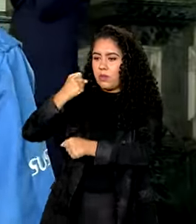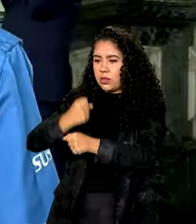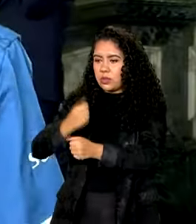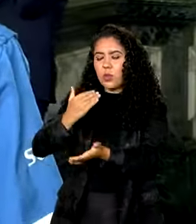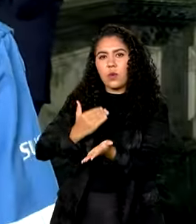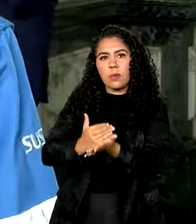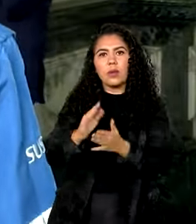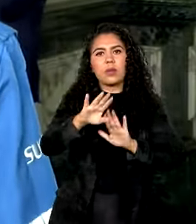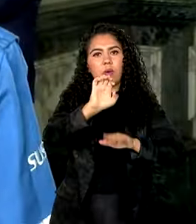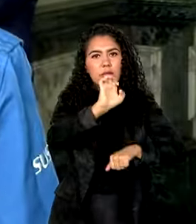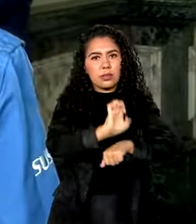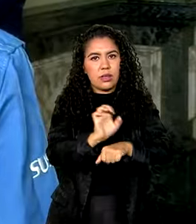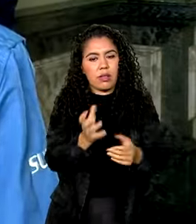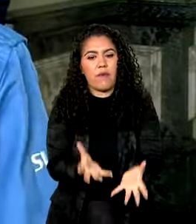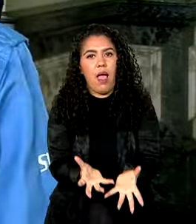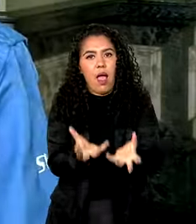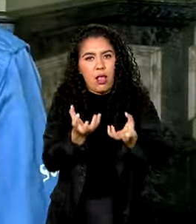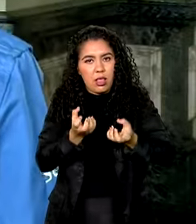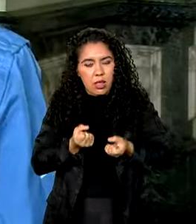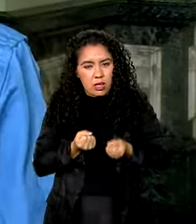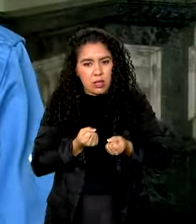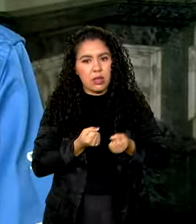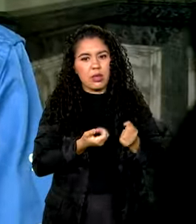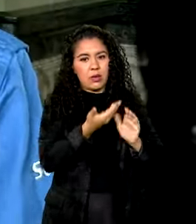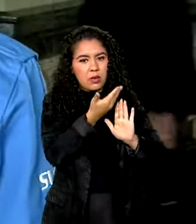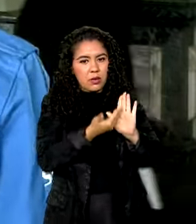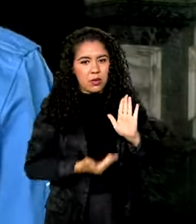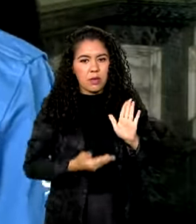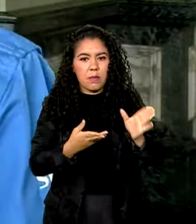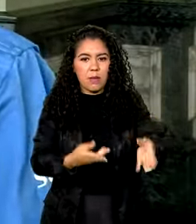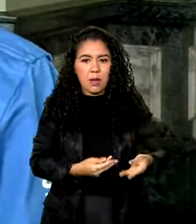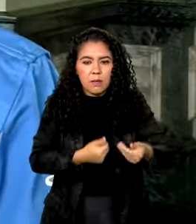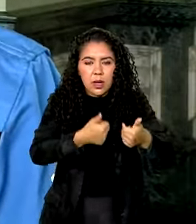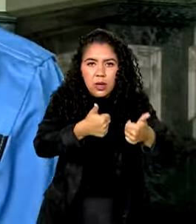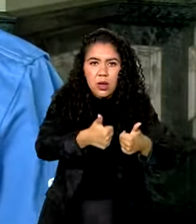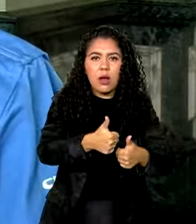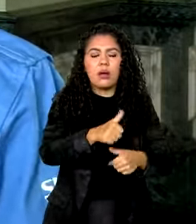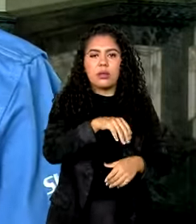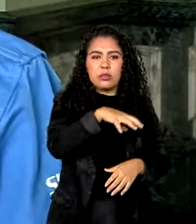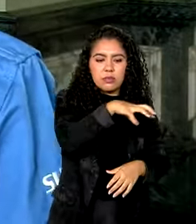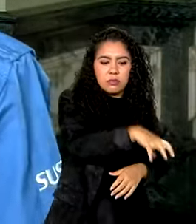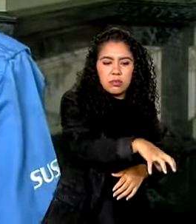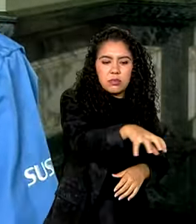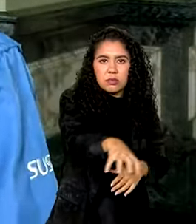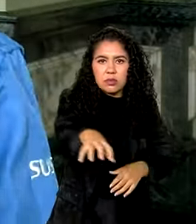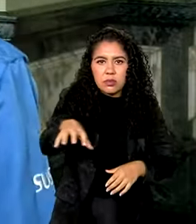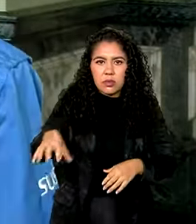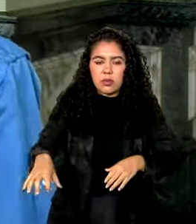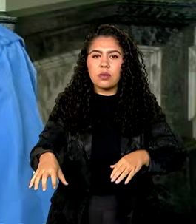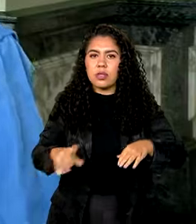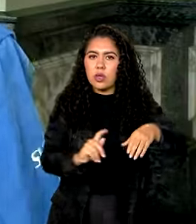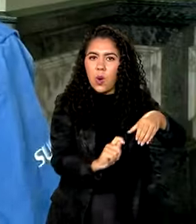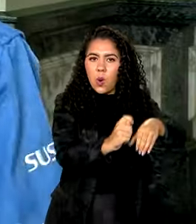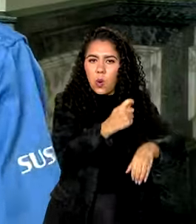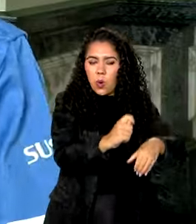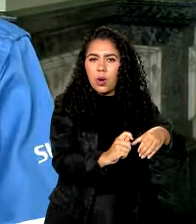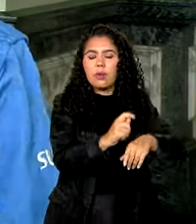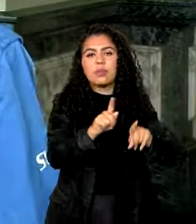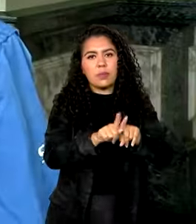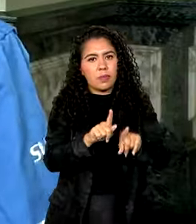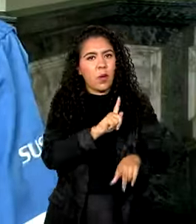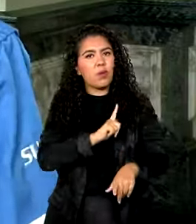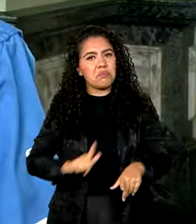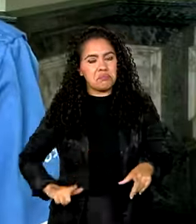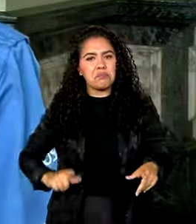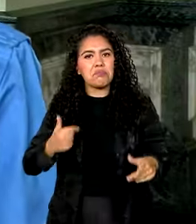aderência do Estado a esse plano, visando ali uma melhoria de cada território, de cada quilombo, né, e o governador estava super aberto, toda a